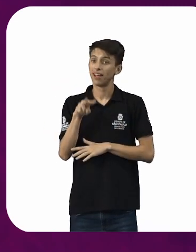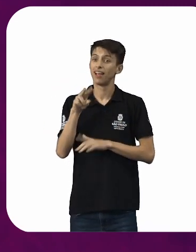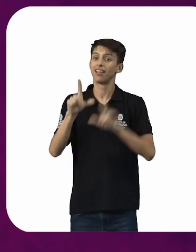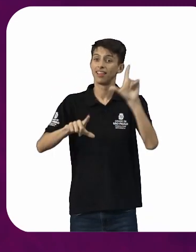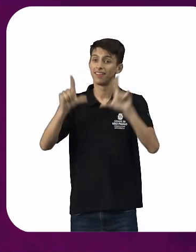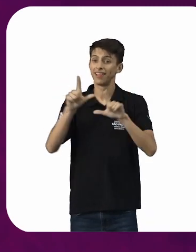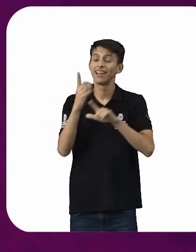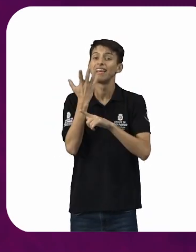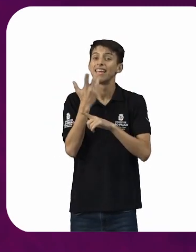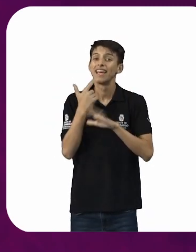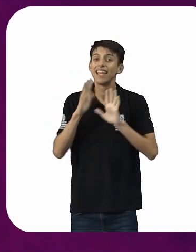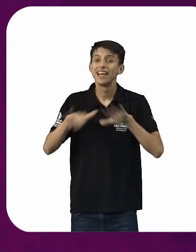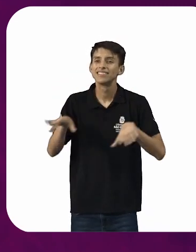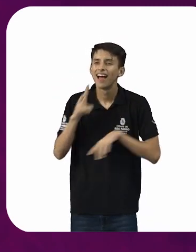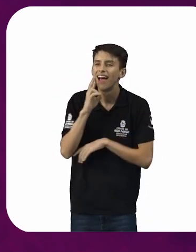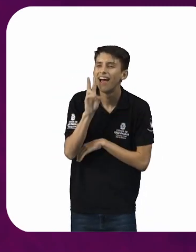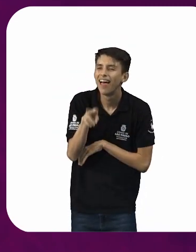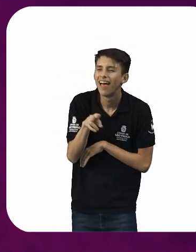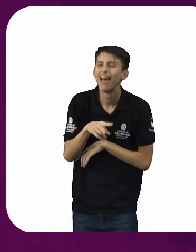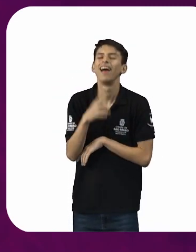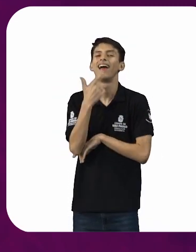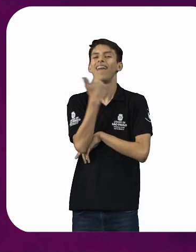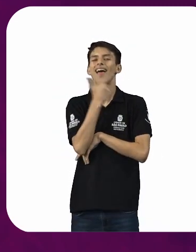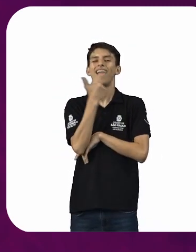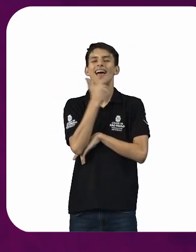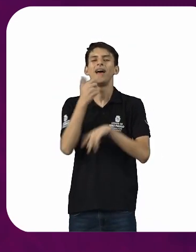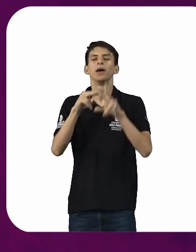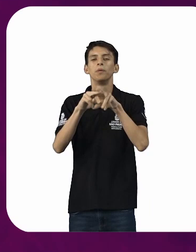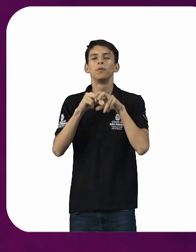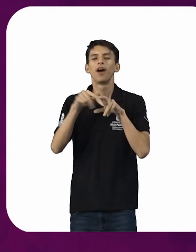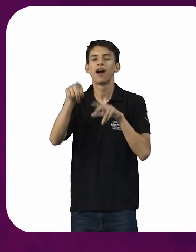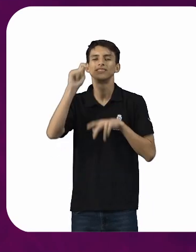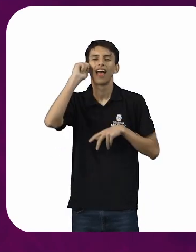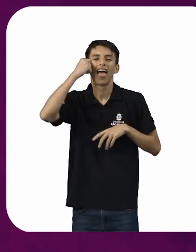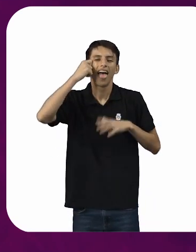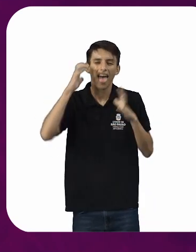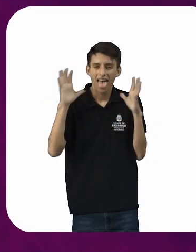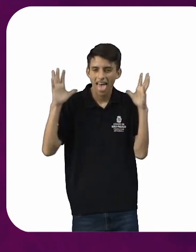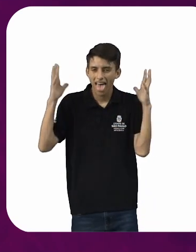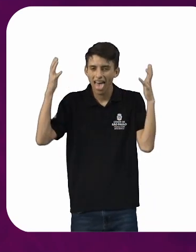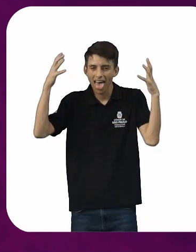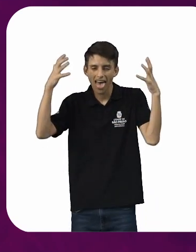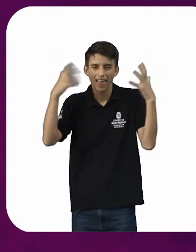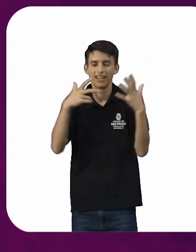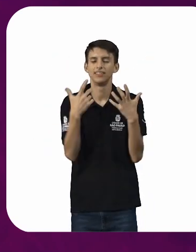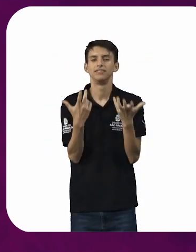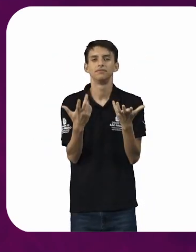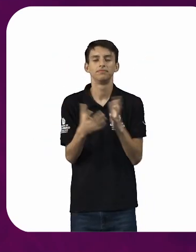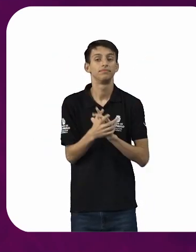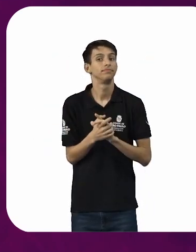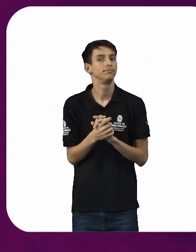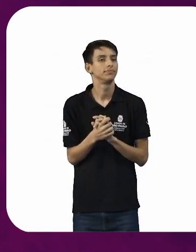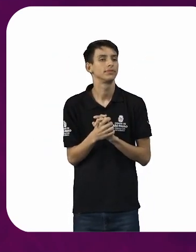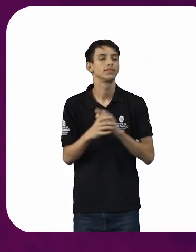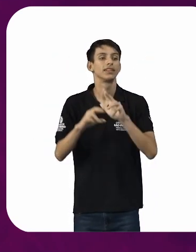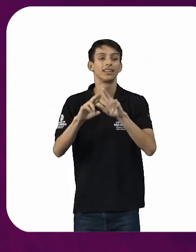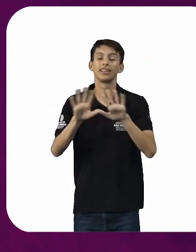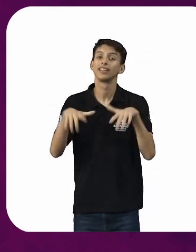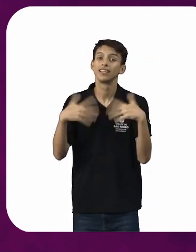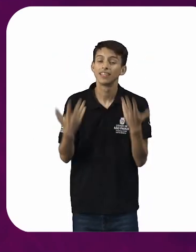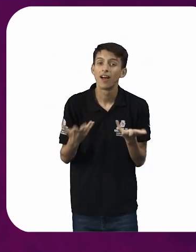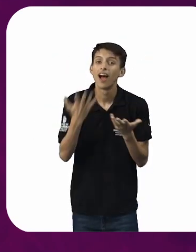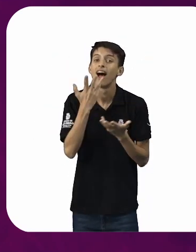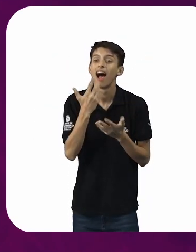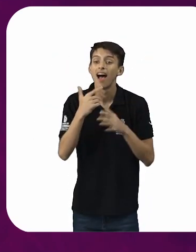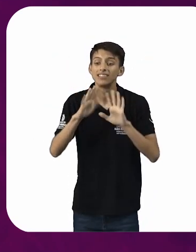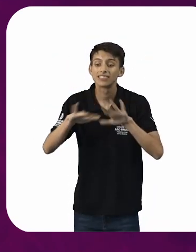ele é cômico, ele é bobo, isso introduz na cultura já dessas crianças que os traços negroides não